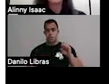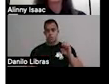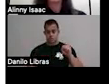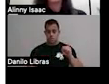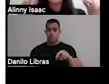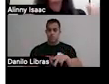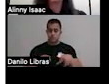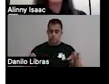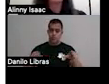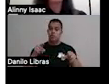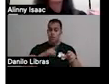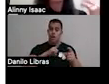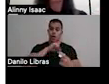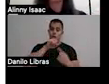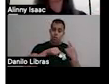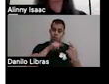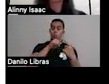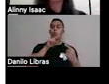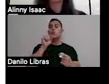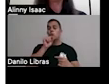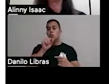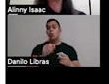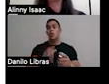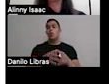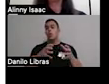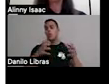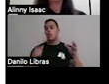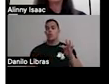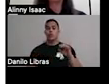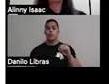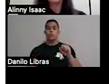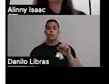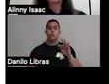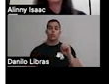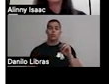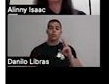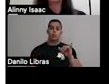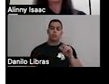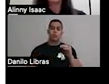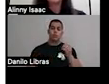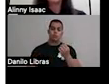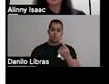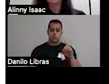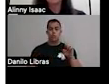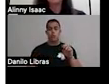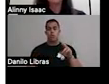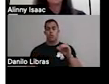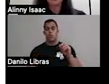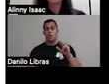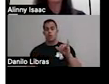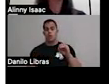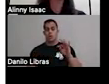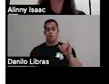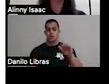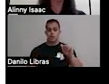têm como alvo comum o aumento da fosforilação do fator de iniciação da tradução eucariótica 2-alfa, o